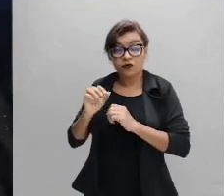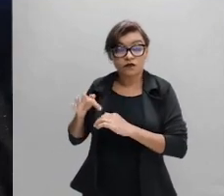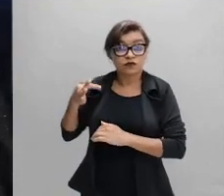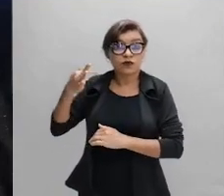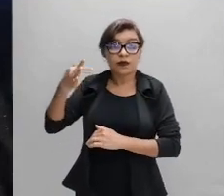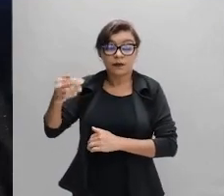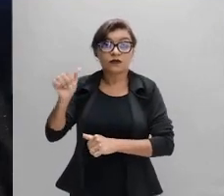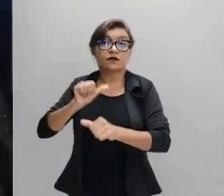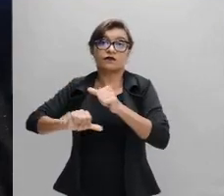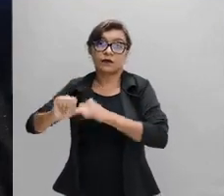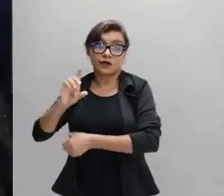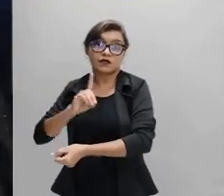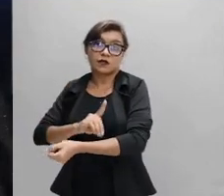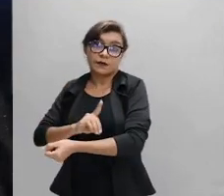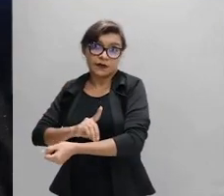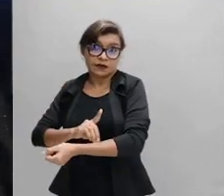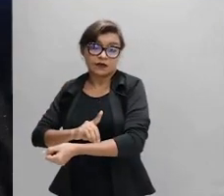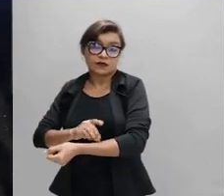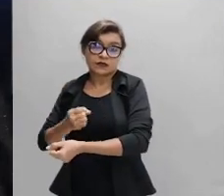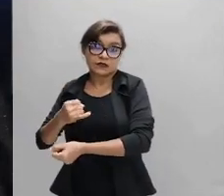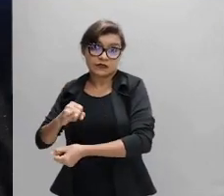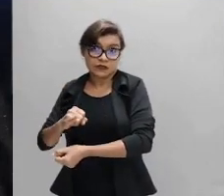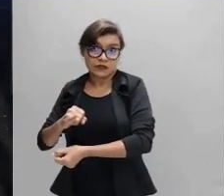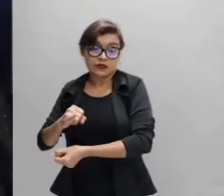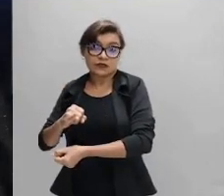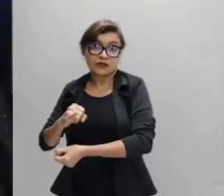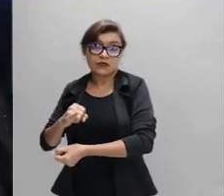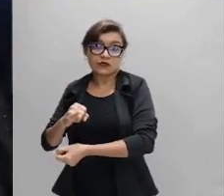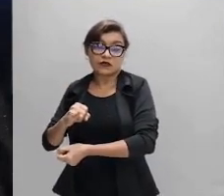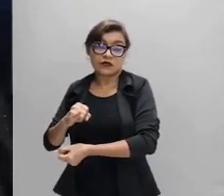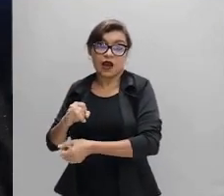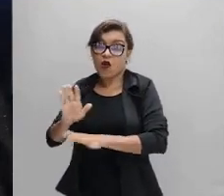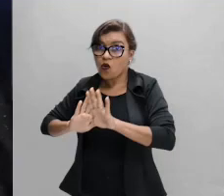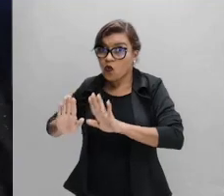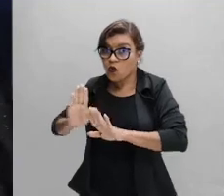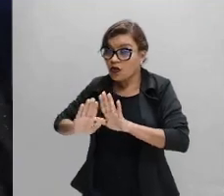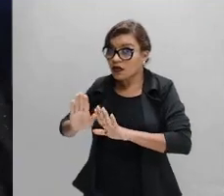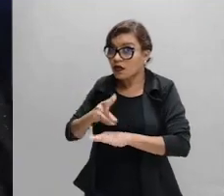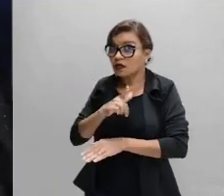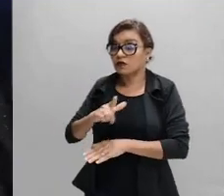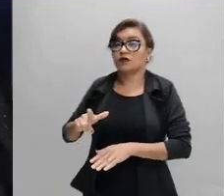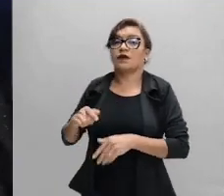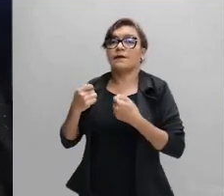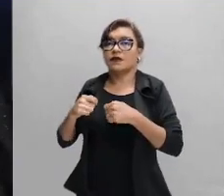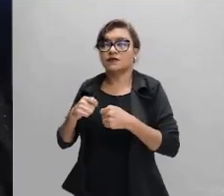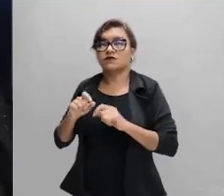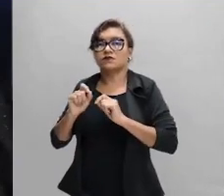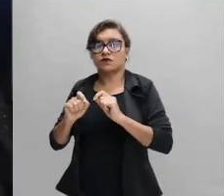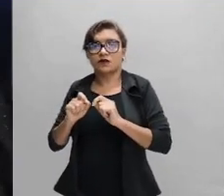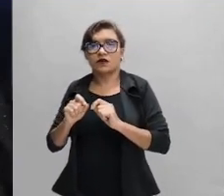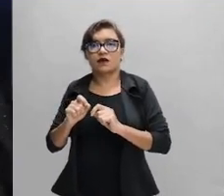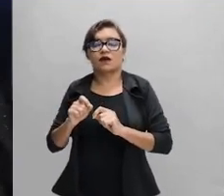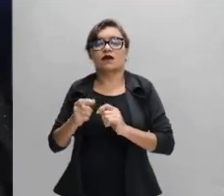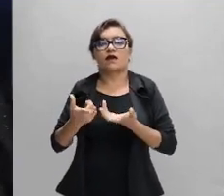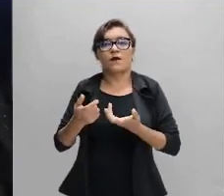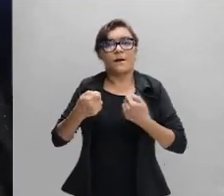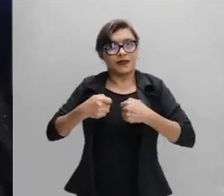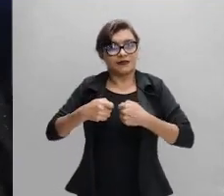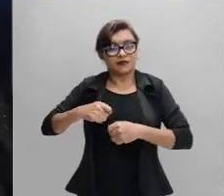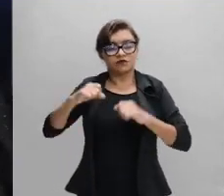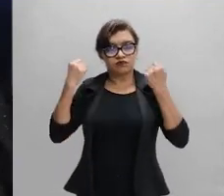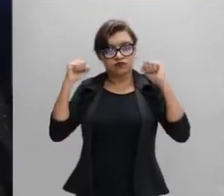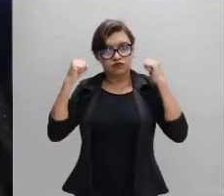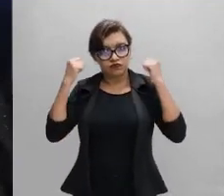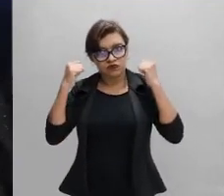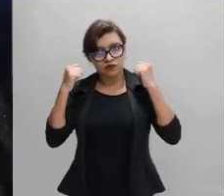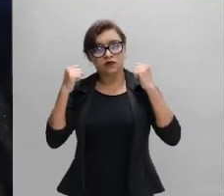de repente eu vou me tornar uma pessoa diabética. Mas eu tenho provas, eu consigo, através de exercícios físicos, fazer com que ele